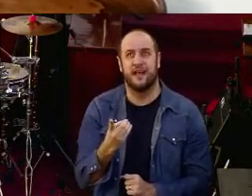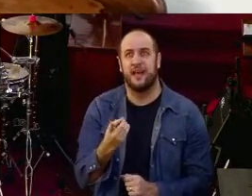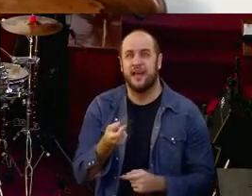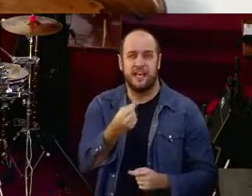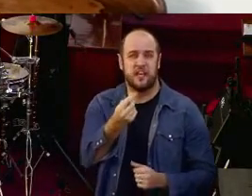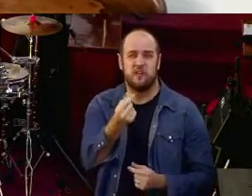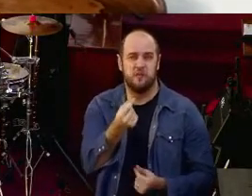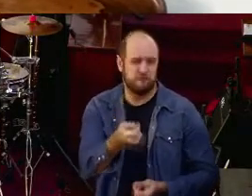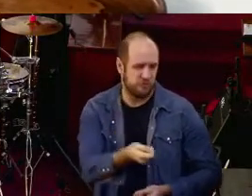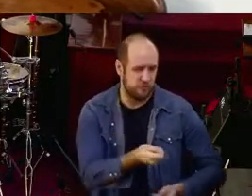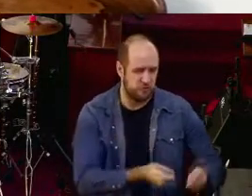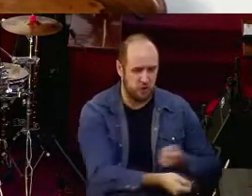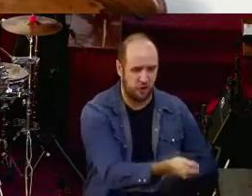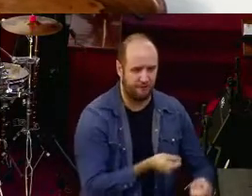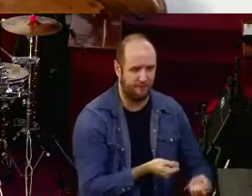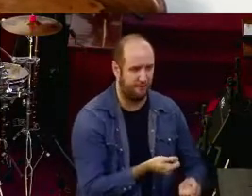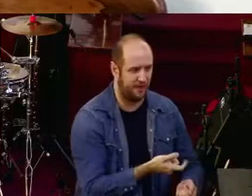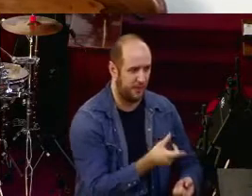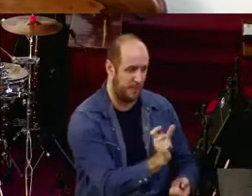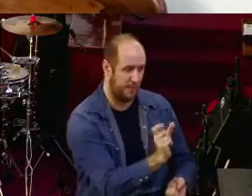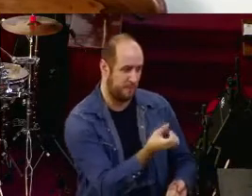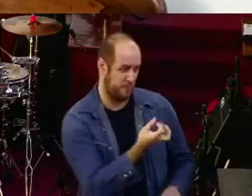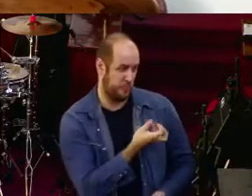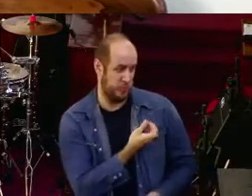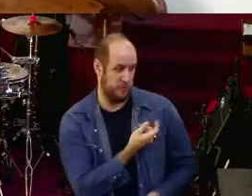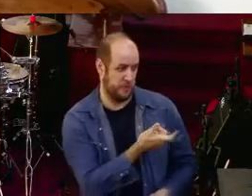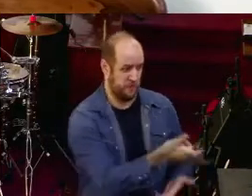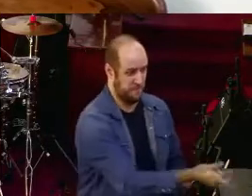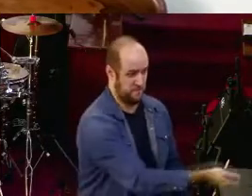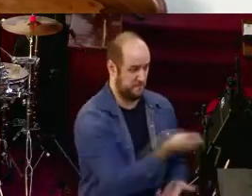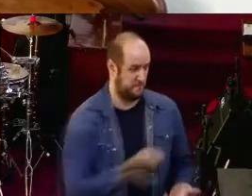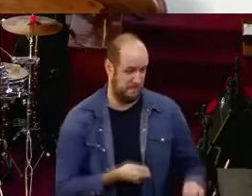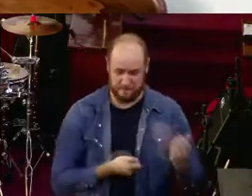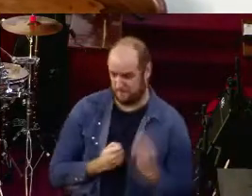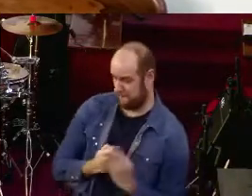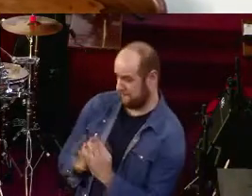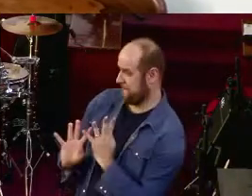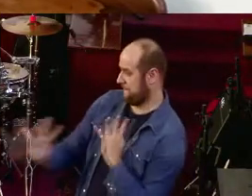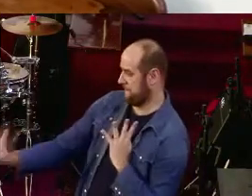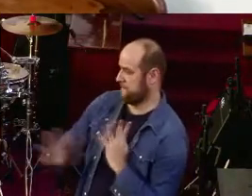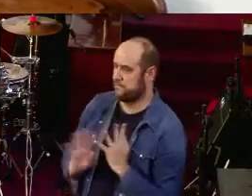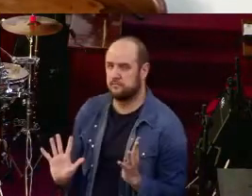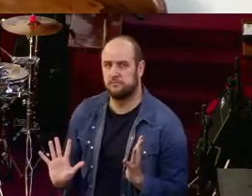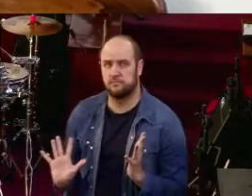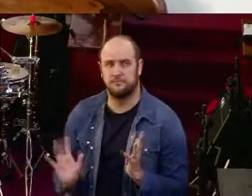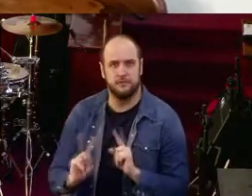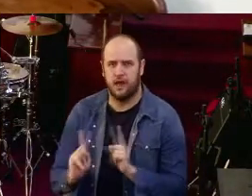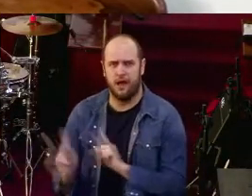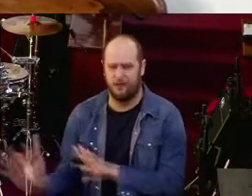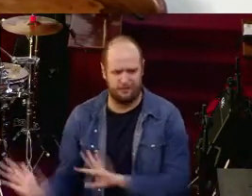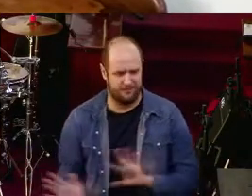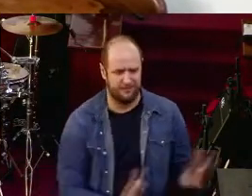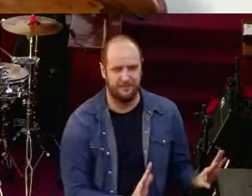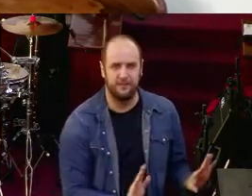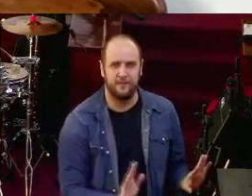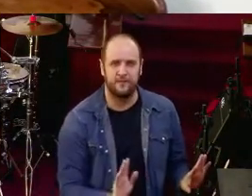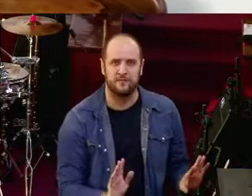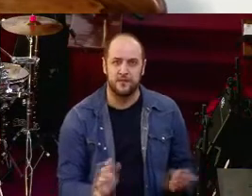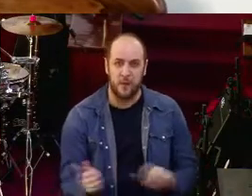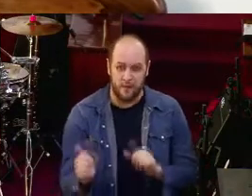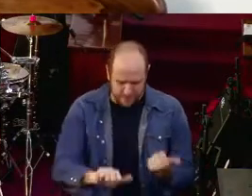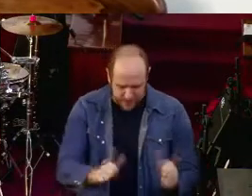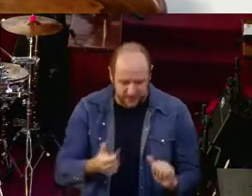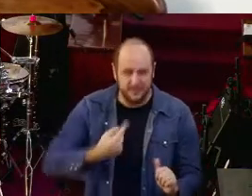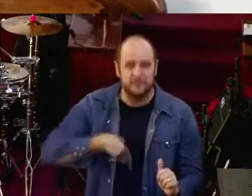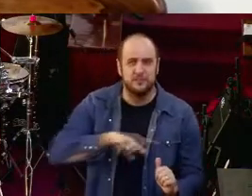igreja, fazermos parte de um ministério ou outro. O nosso batismo tem a implicação da Trindade, Pai, Filho